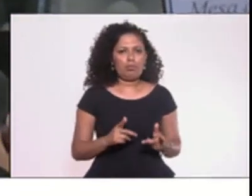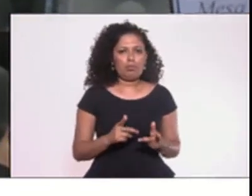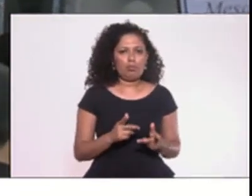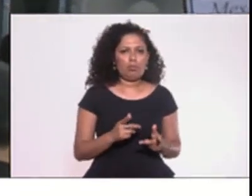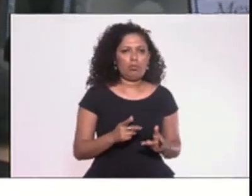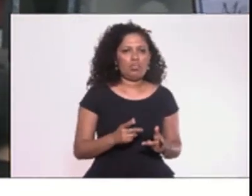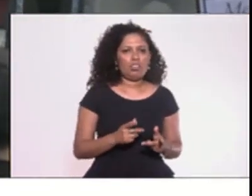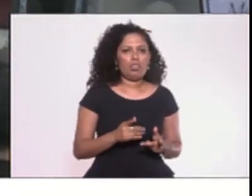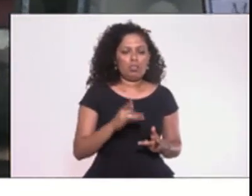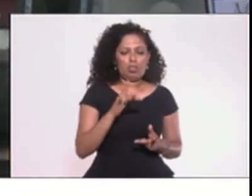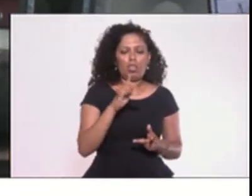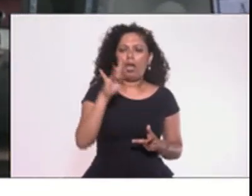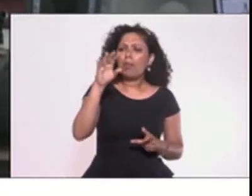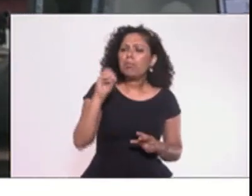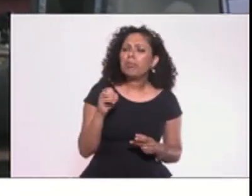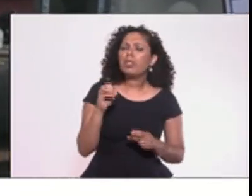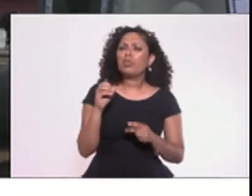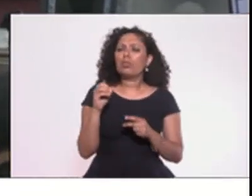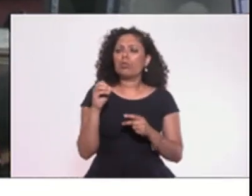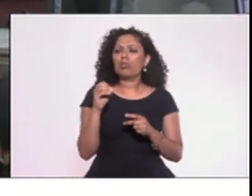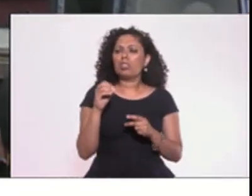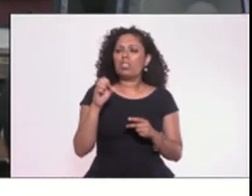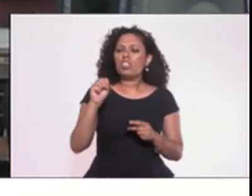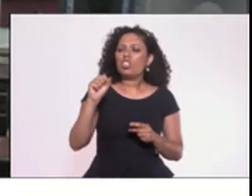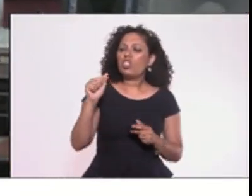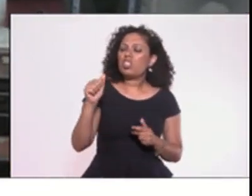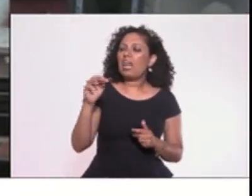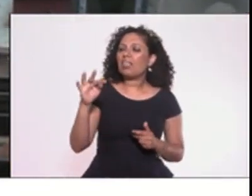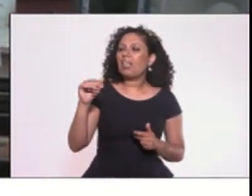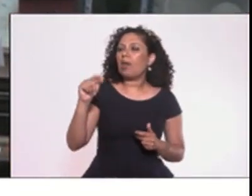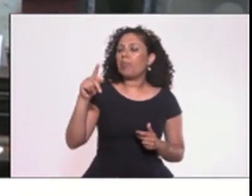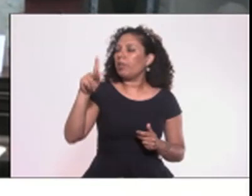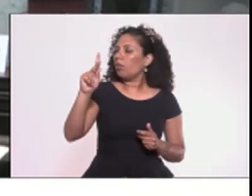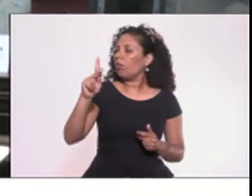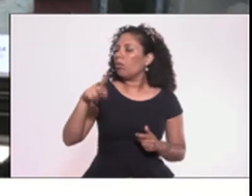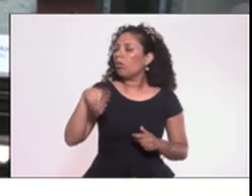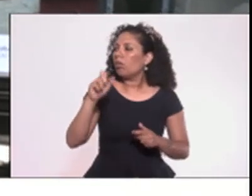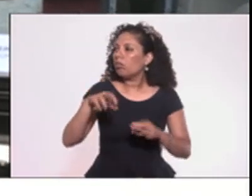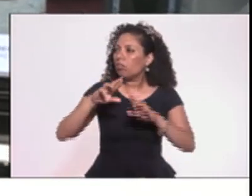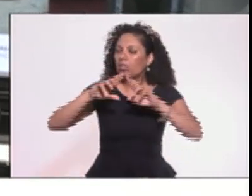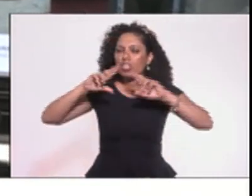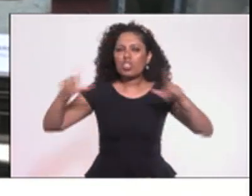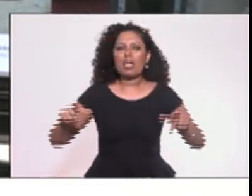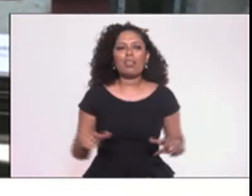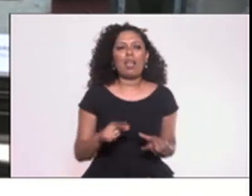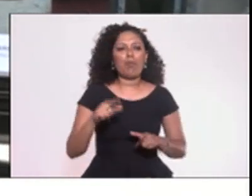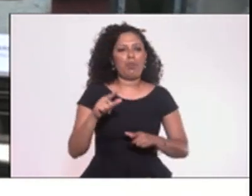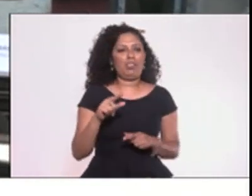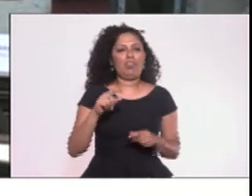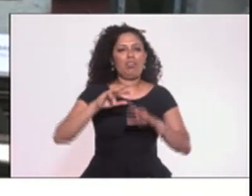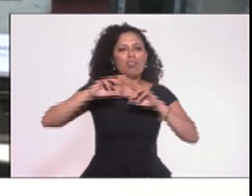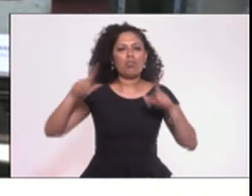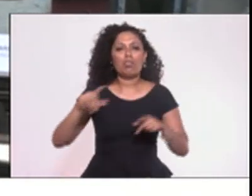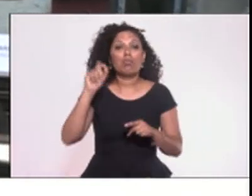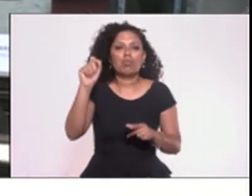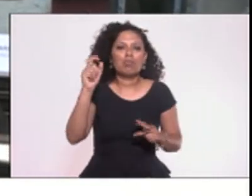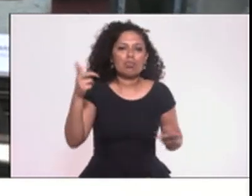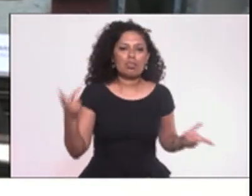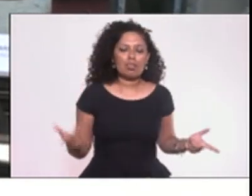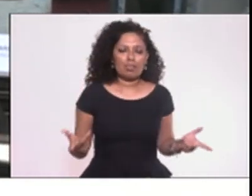diferença da bio-startup. Por quê? Porque ela já nasce com esse conceito da